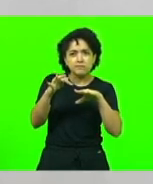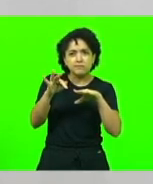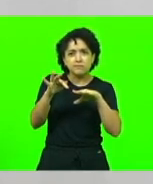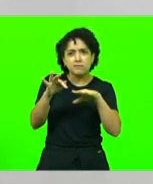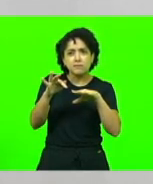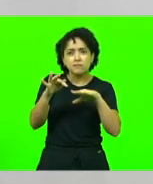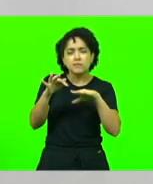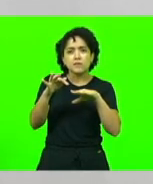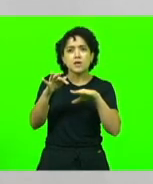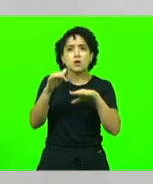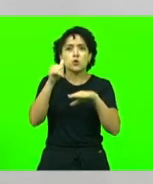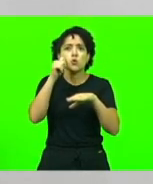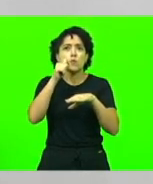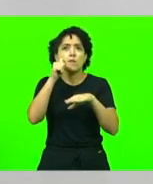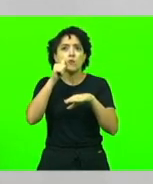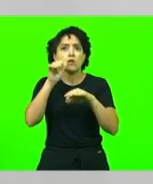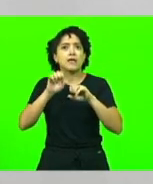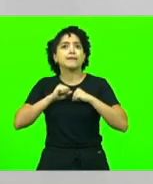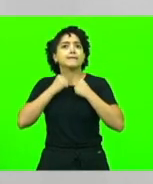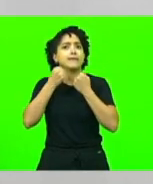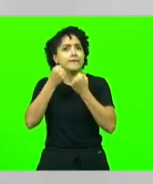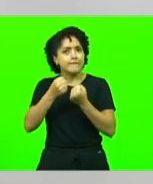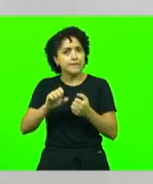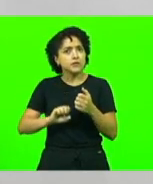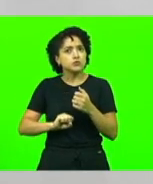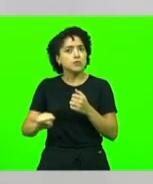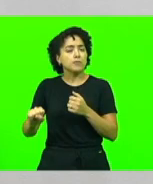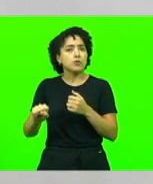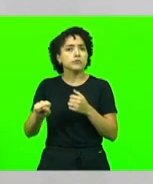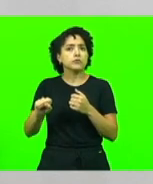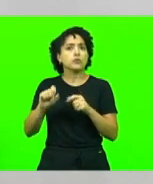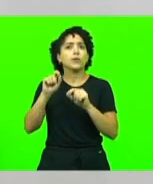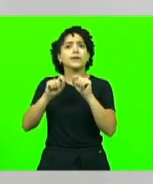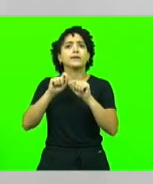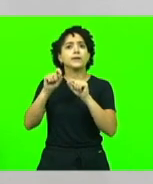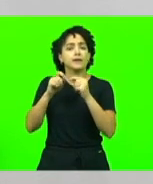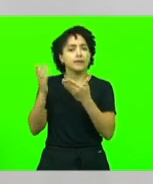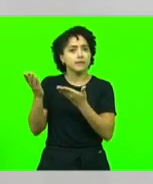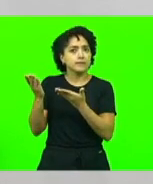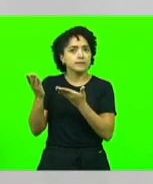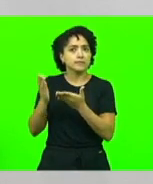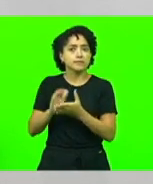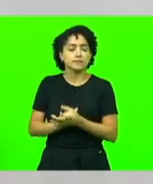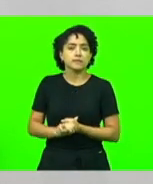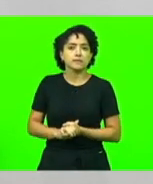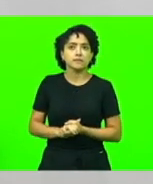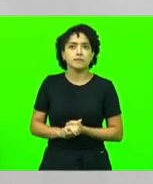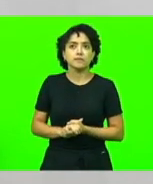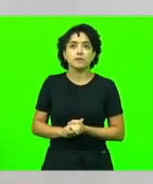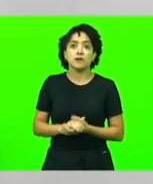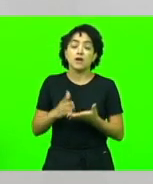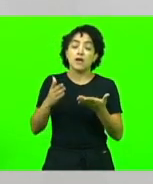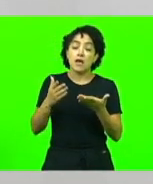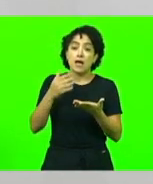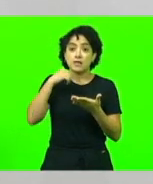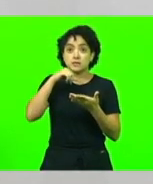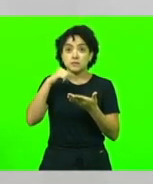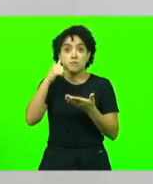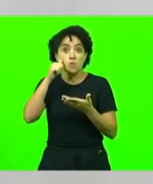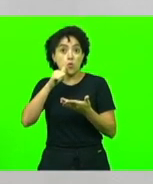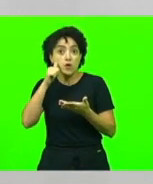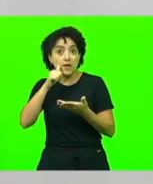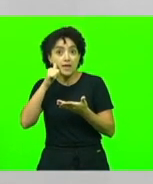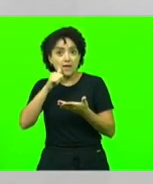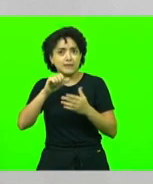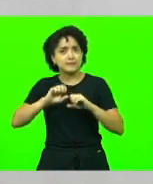mulher que defende o aborto? Engraçado, né? As mulheres que defendem o aborto